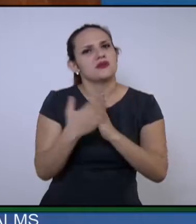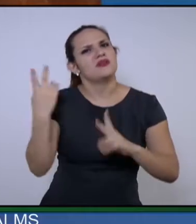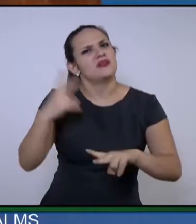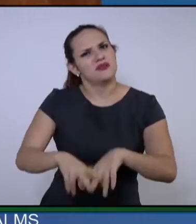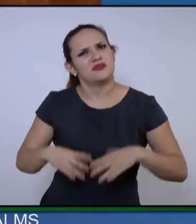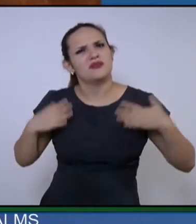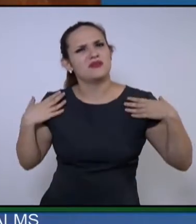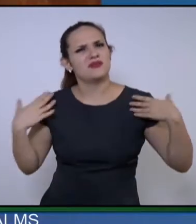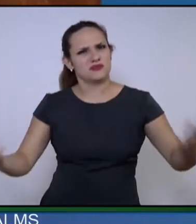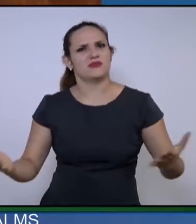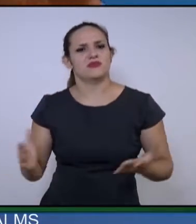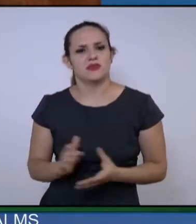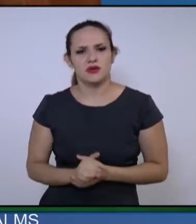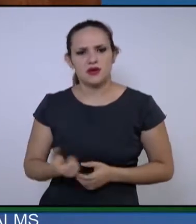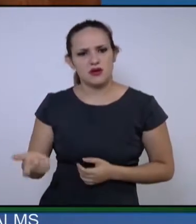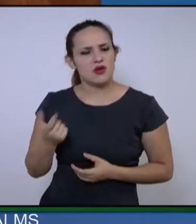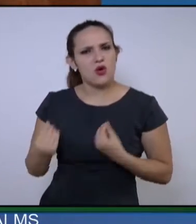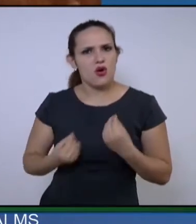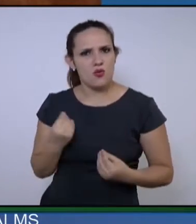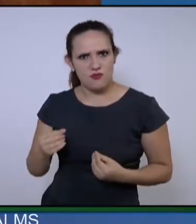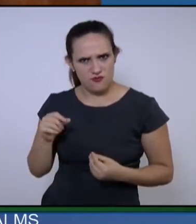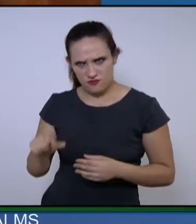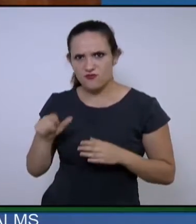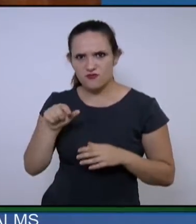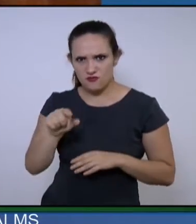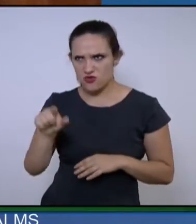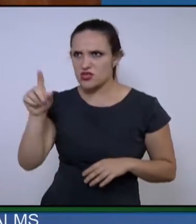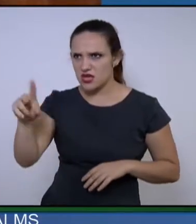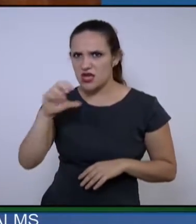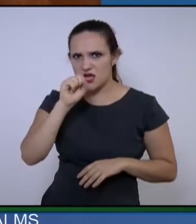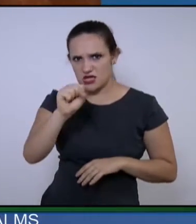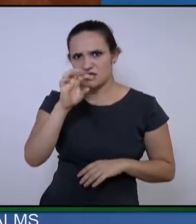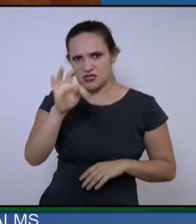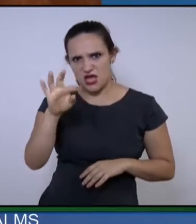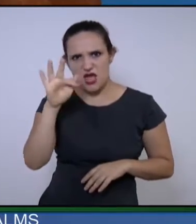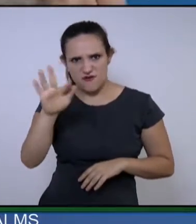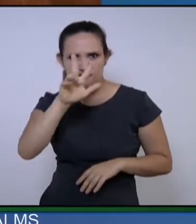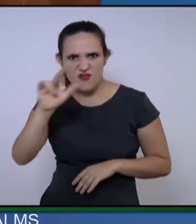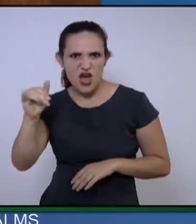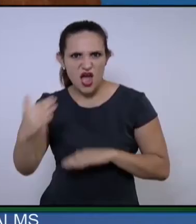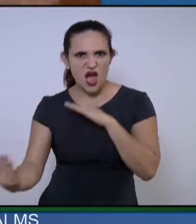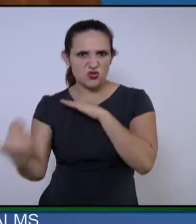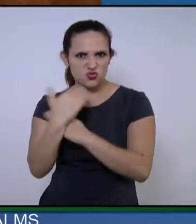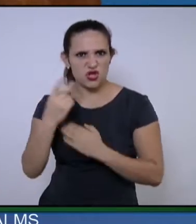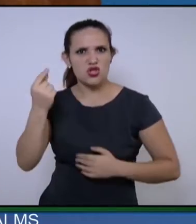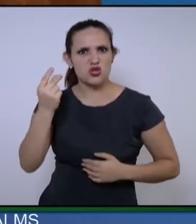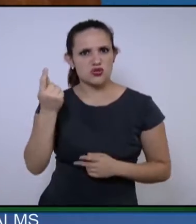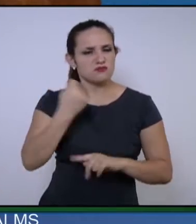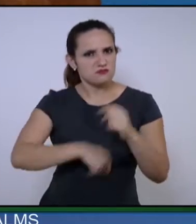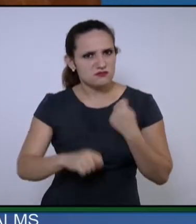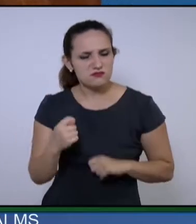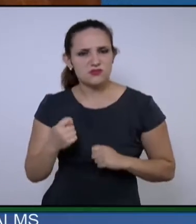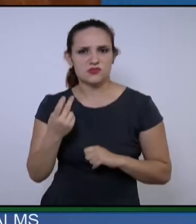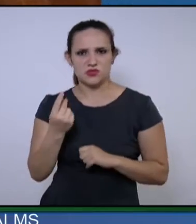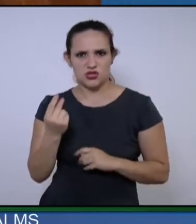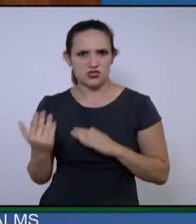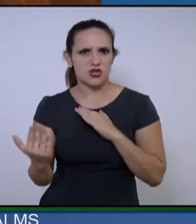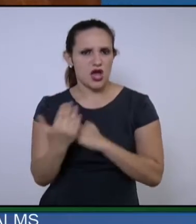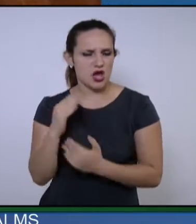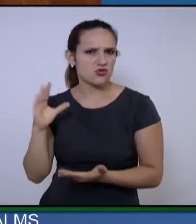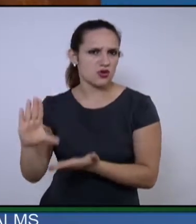coragem de mandar indenizar o Mato Grosso do Sul dos presos do tráfico, que sacrifica a sociedade do nosso